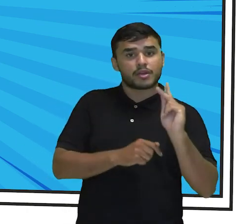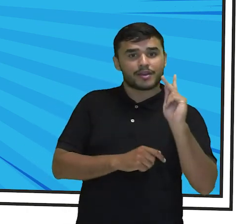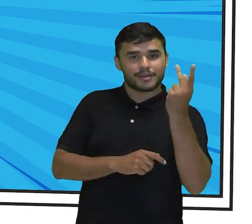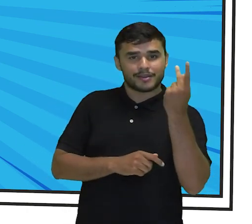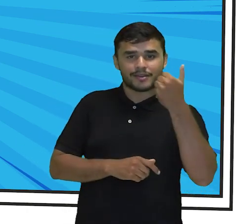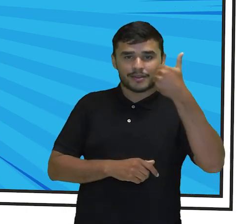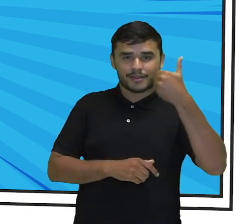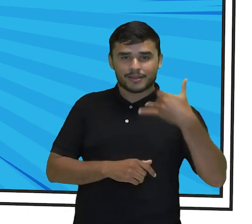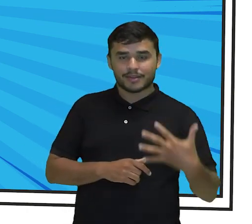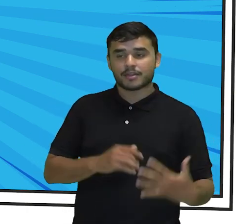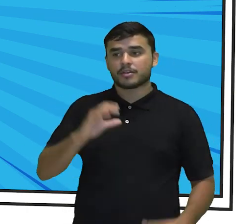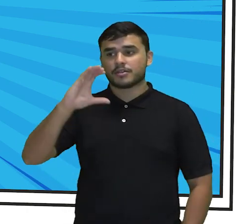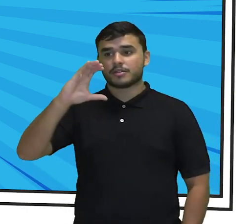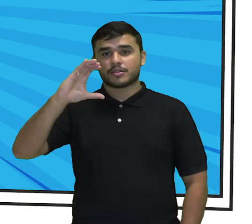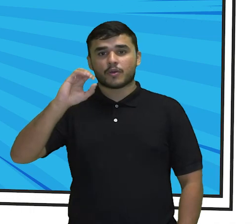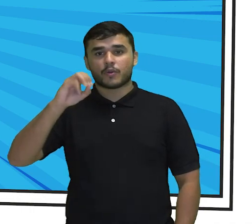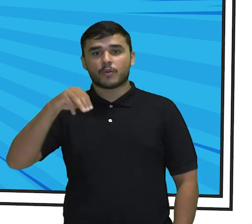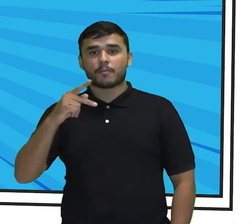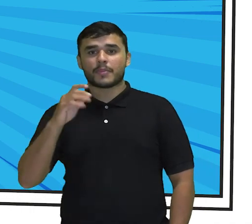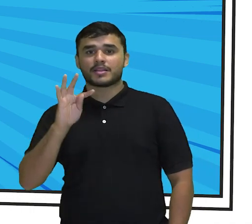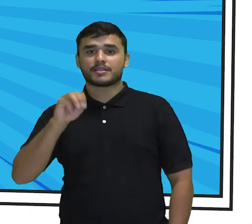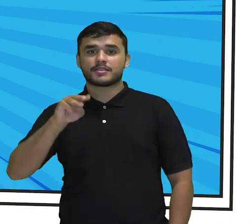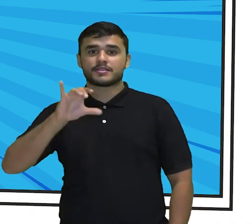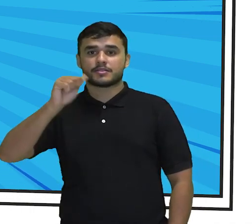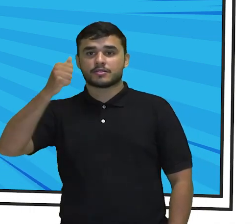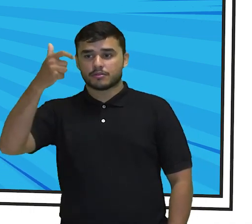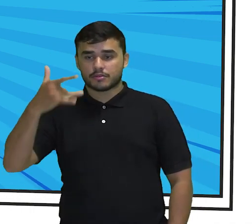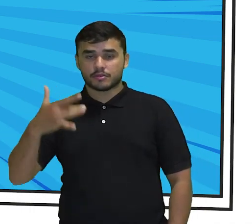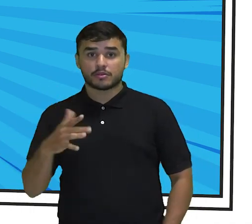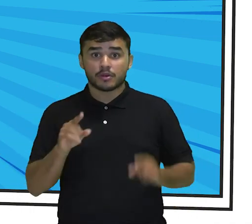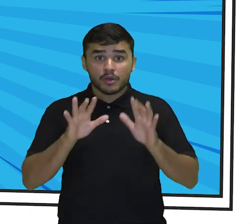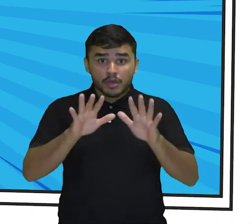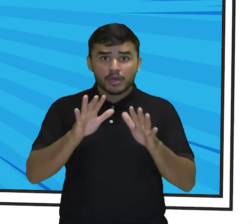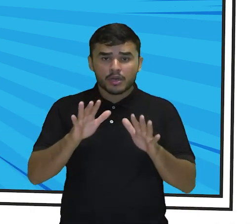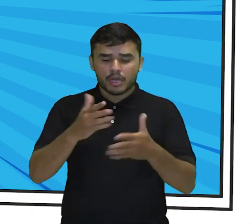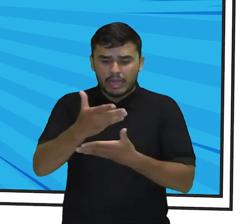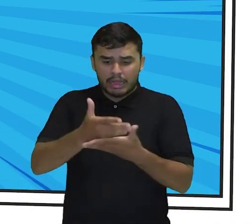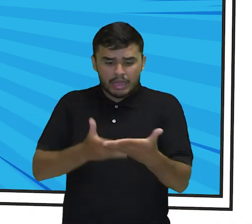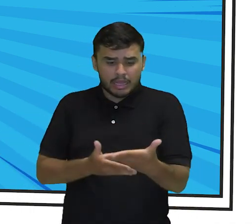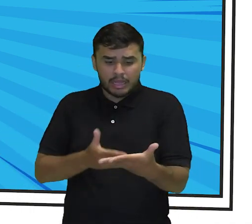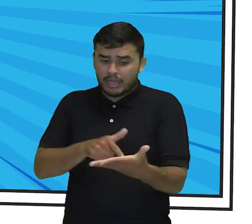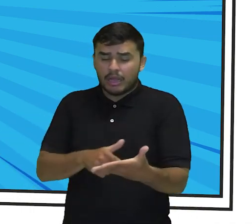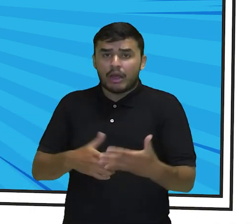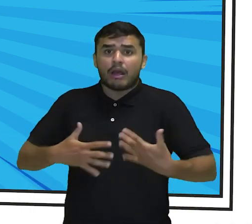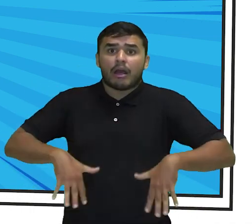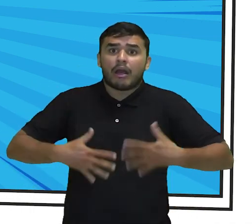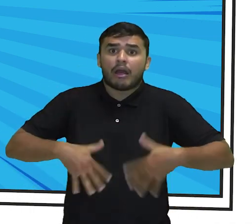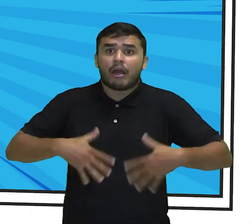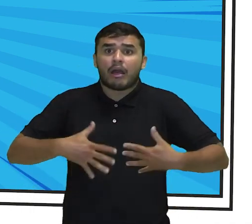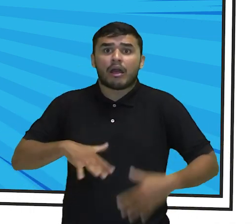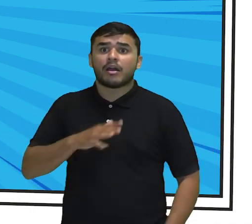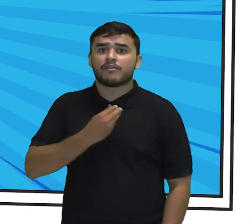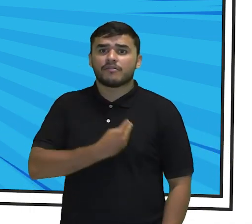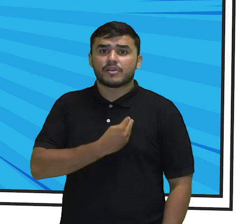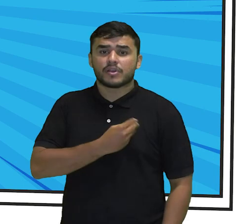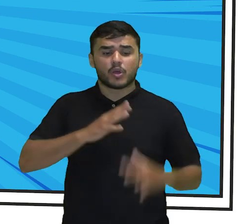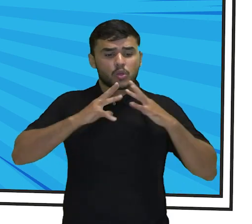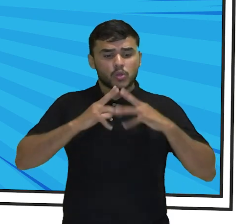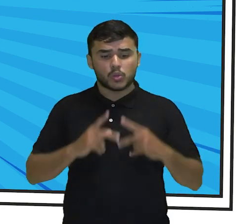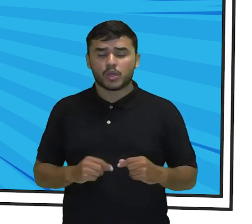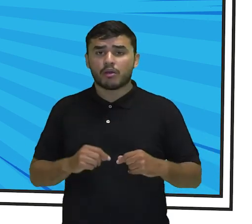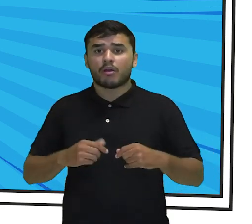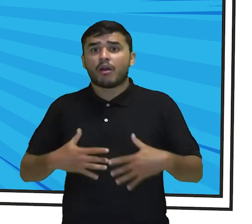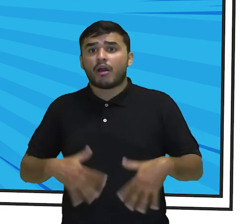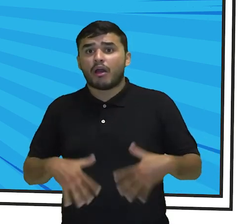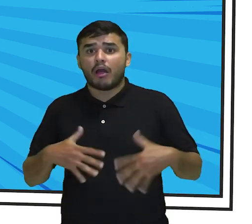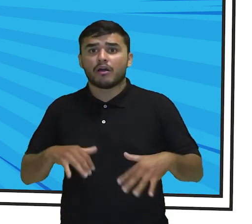encarada com bastante seriedade, mas ela não é uma prova de vida. Ela é um momento em que você está se testando daqueles conhecimentos